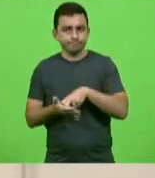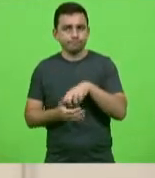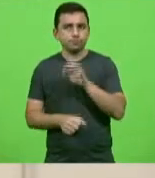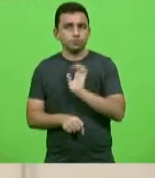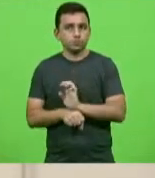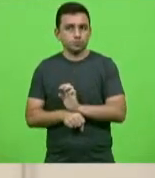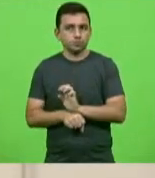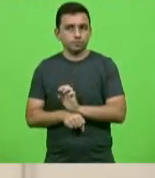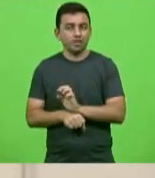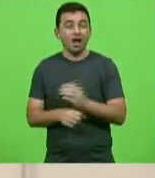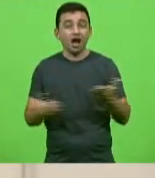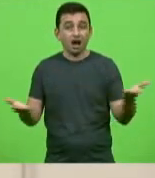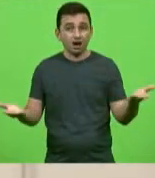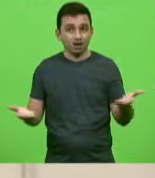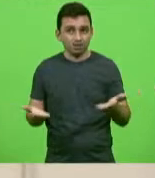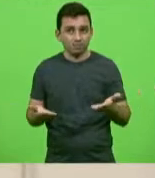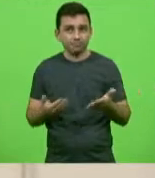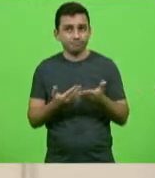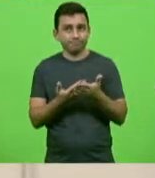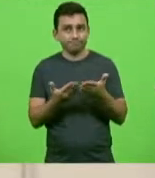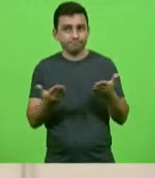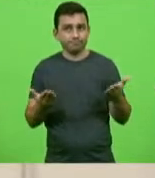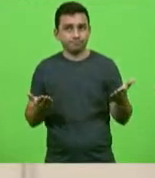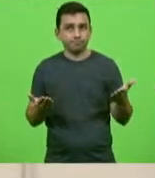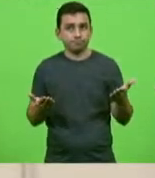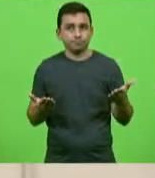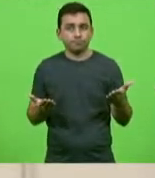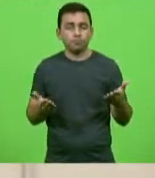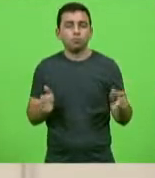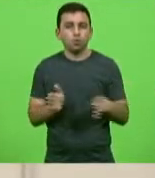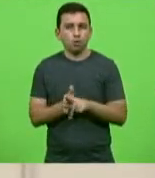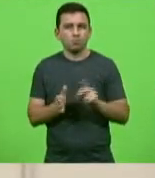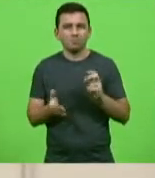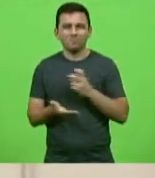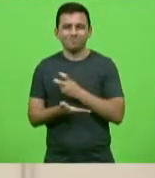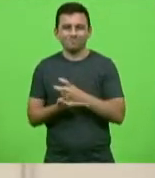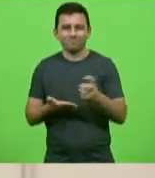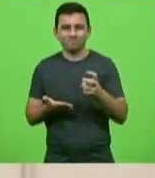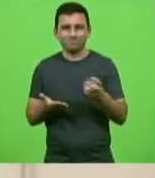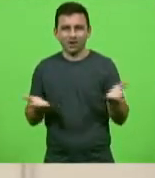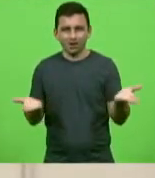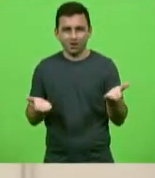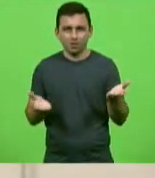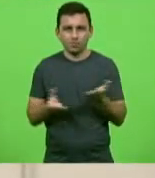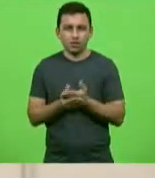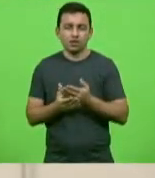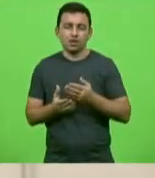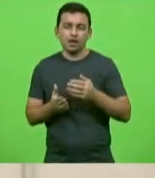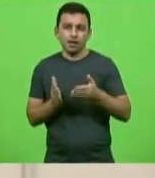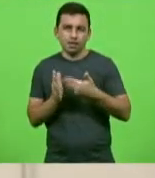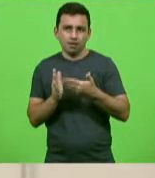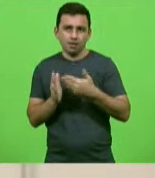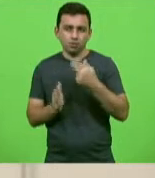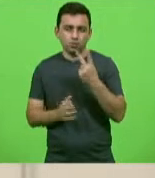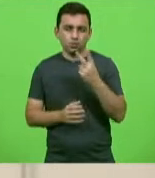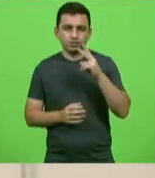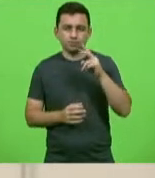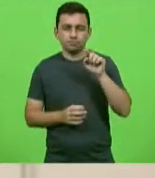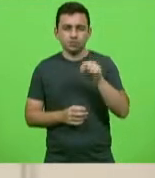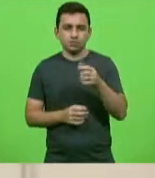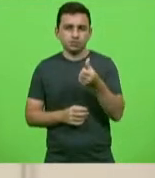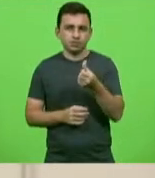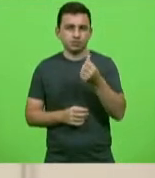No presente caso, olhe-se do processo de impeachment, especificamente a Folha 2613,